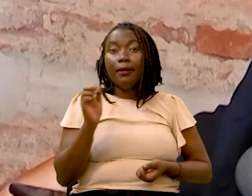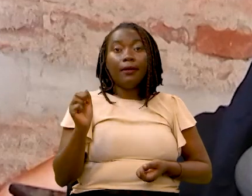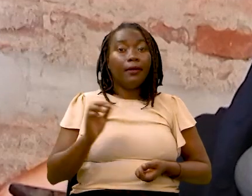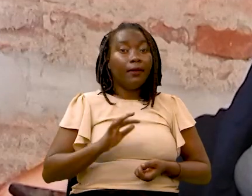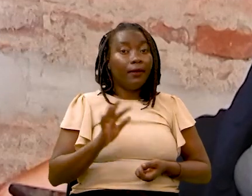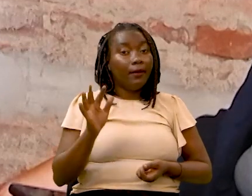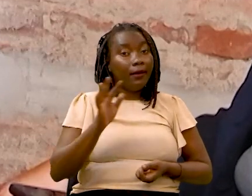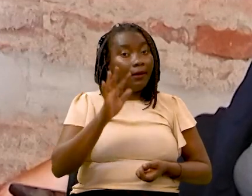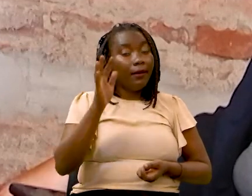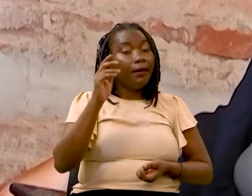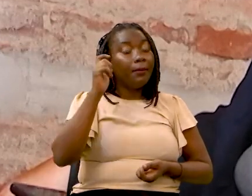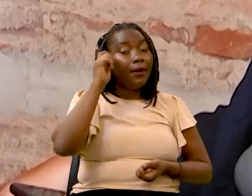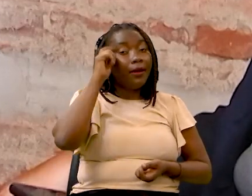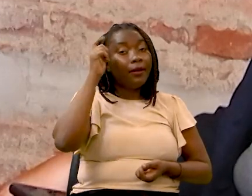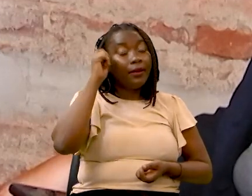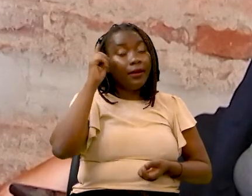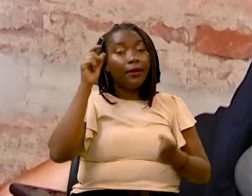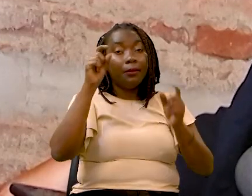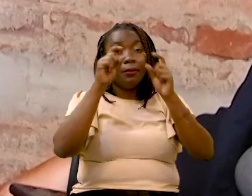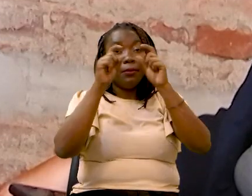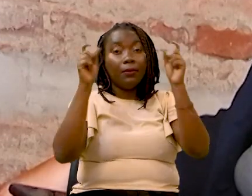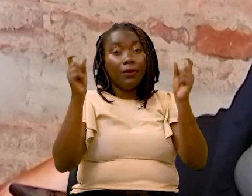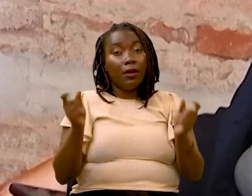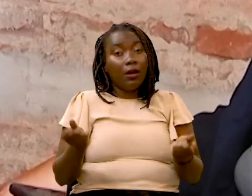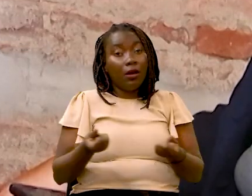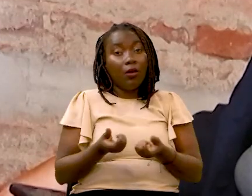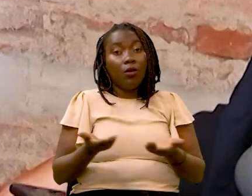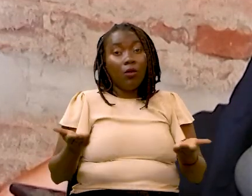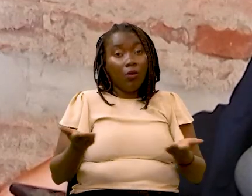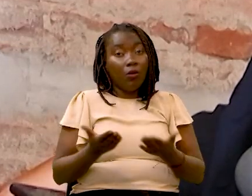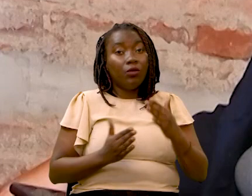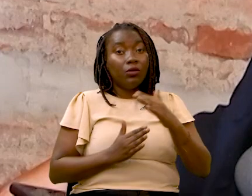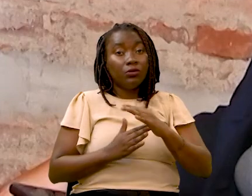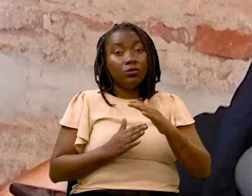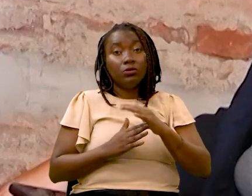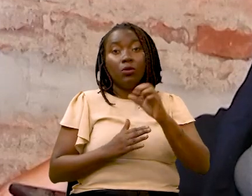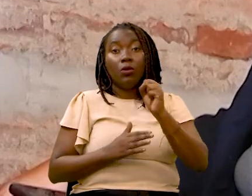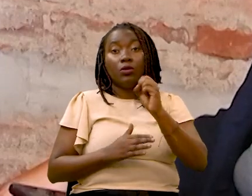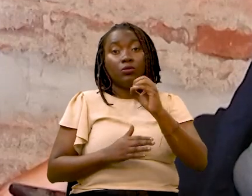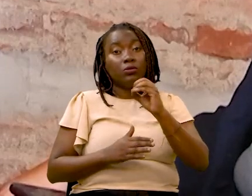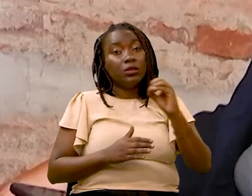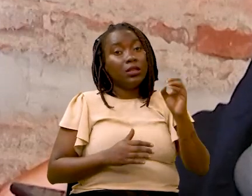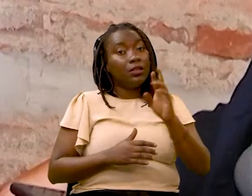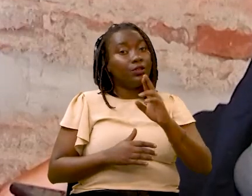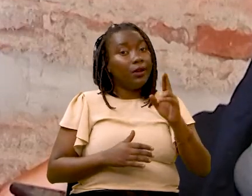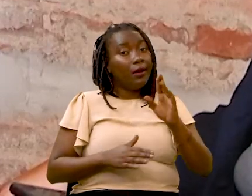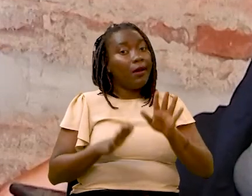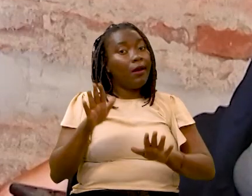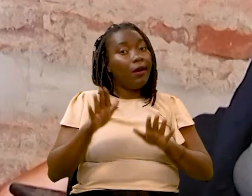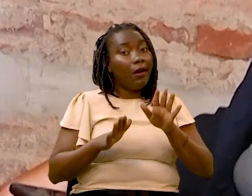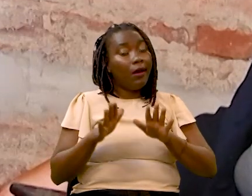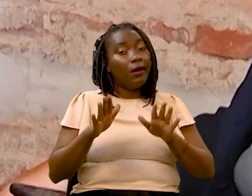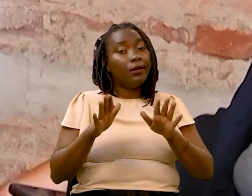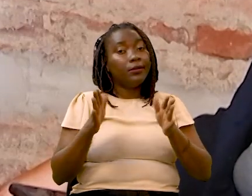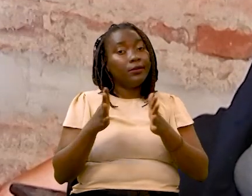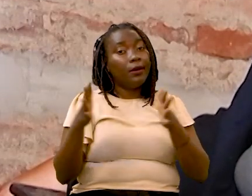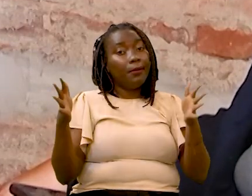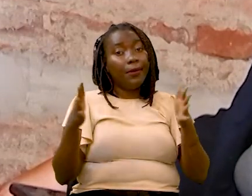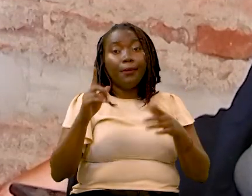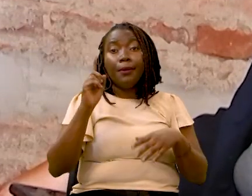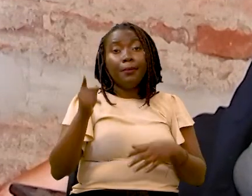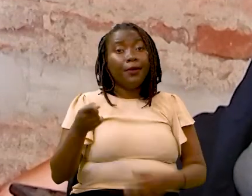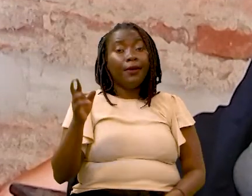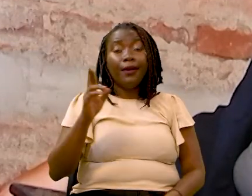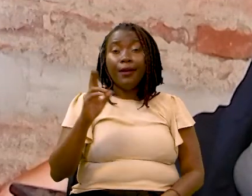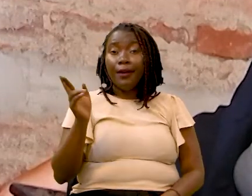hoje é muito caro. Para você ter uma ideia, as molduras hoje elas saem no mínimo R$800, depende do tamanho. Sim.